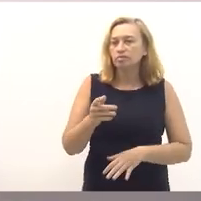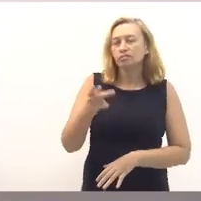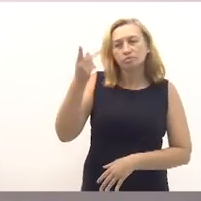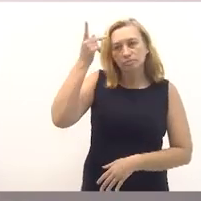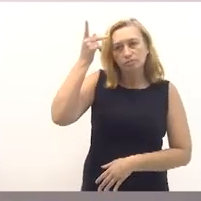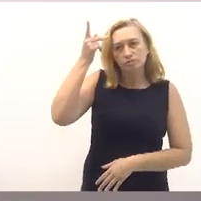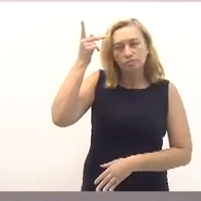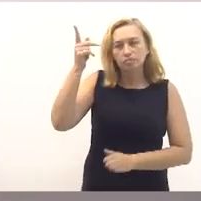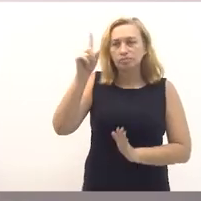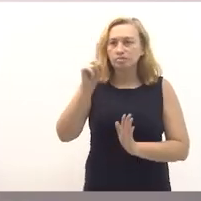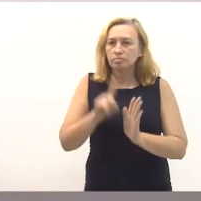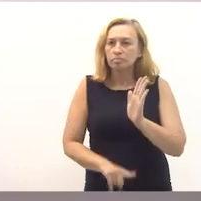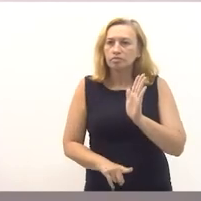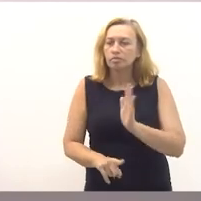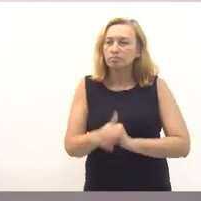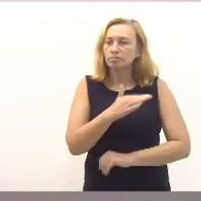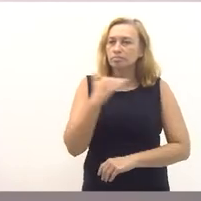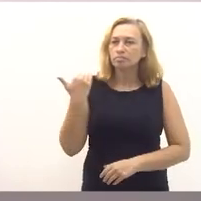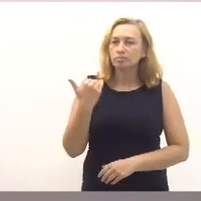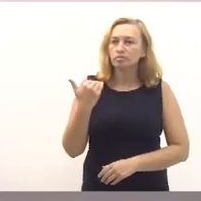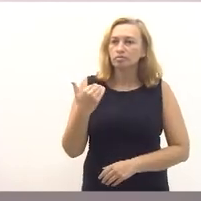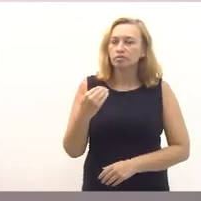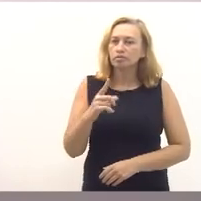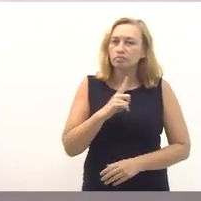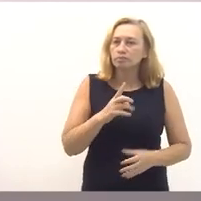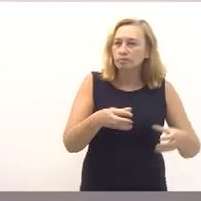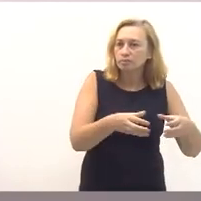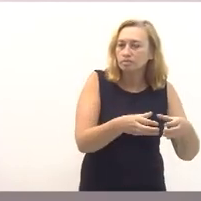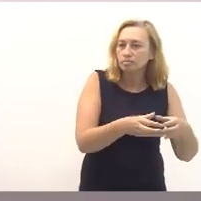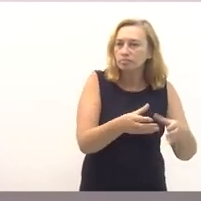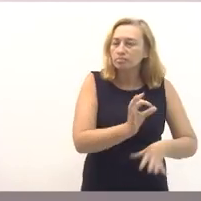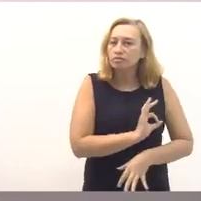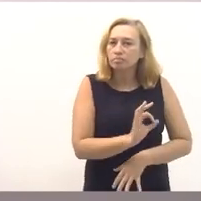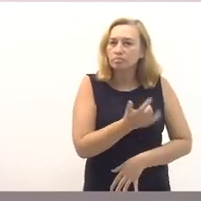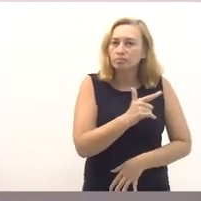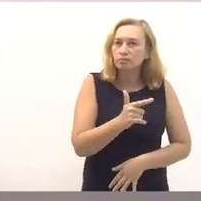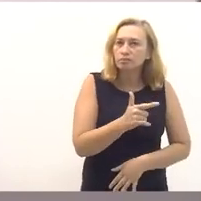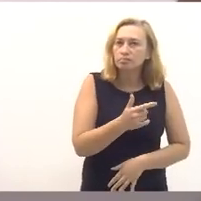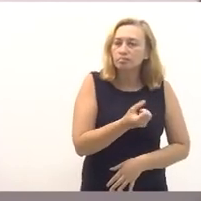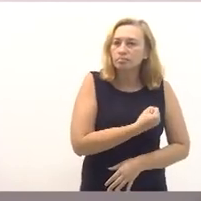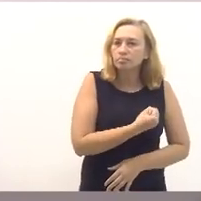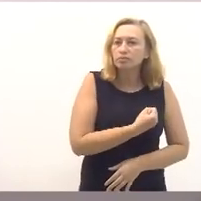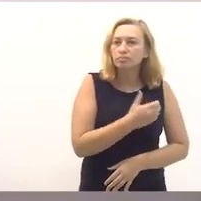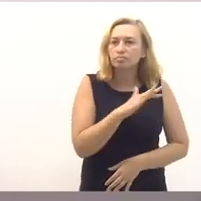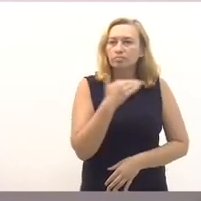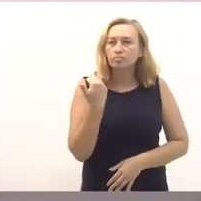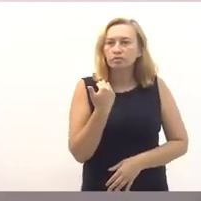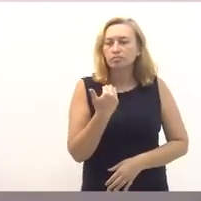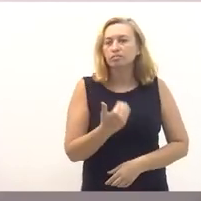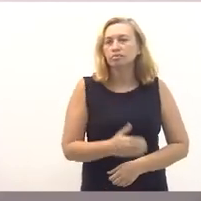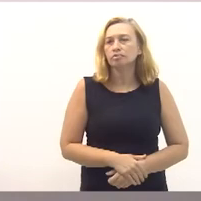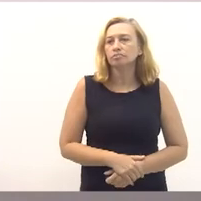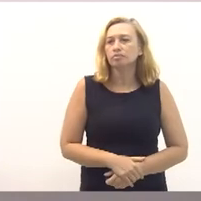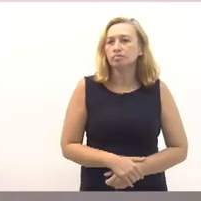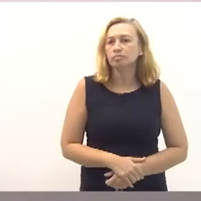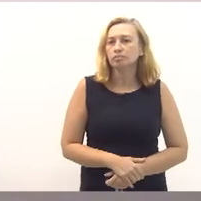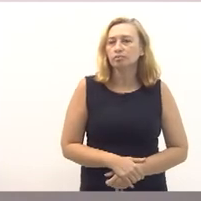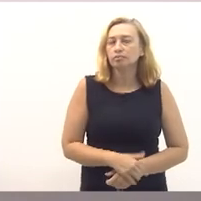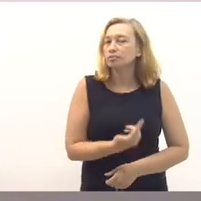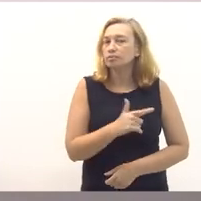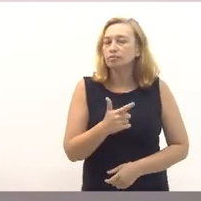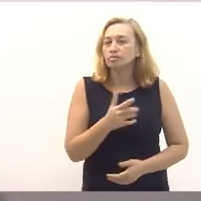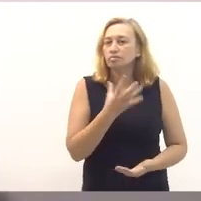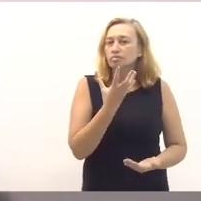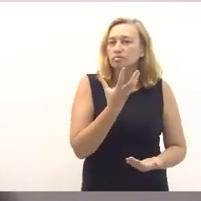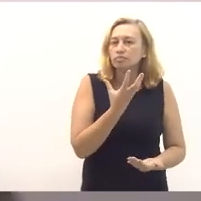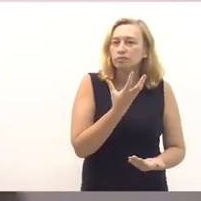caíram tem batalhões que não registra morte batalhões em que número de mortes eram alarmantes não